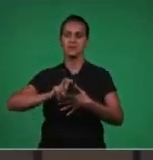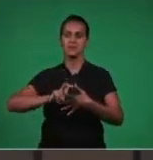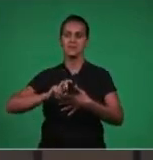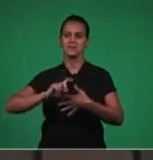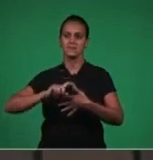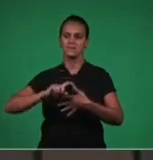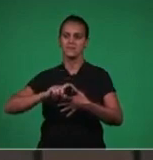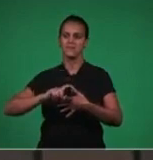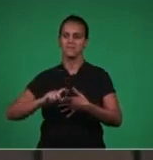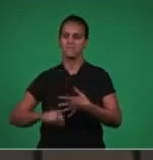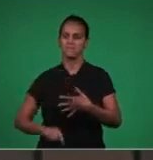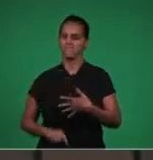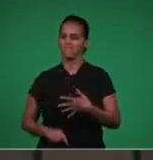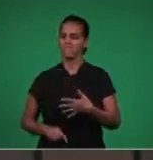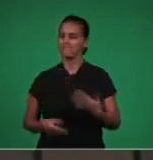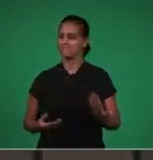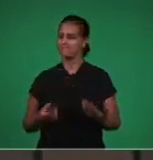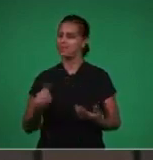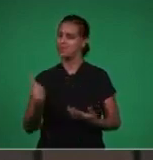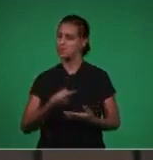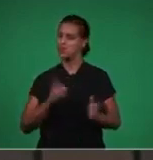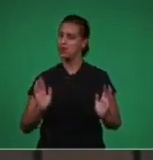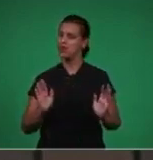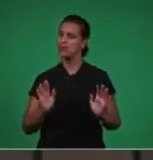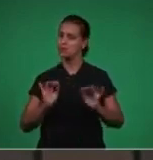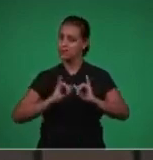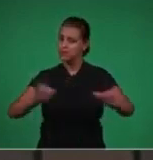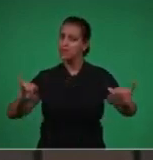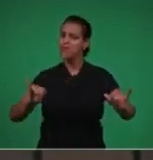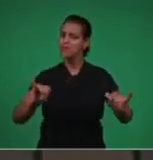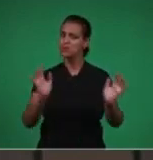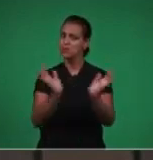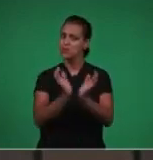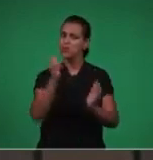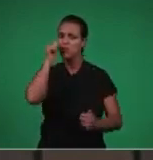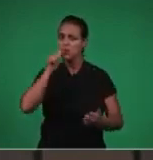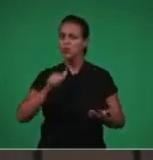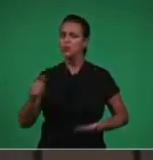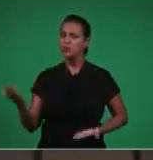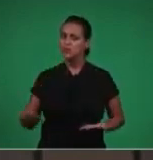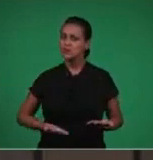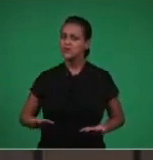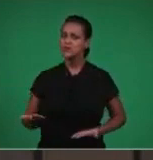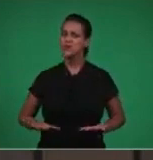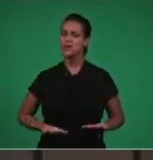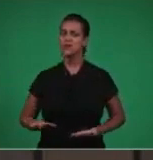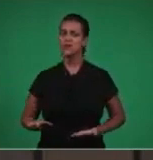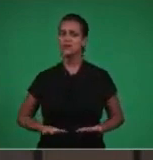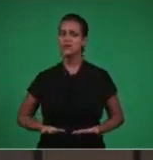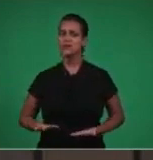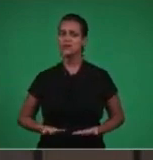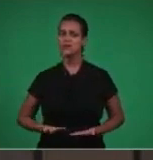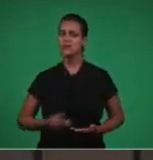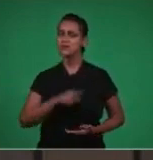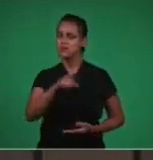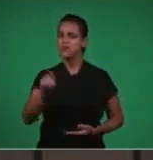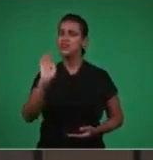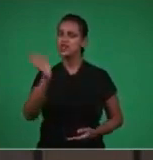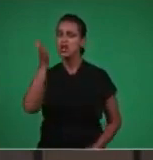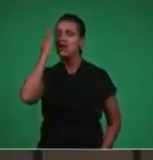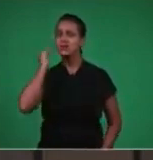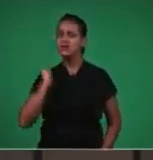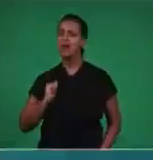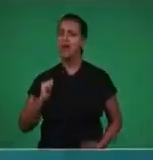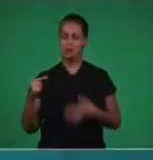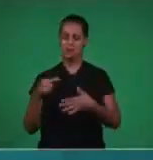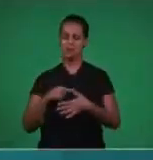Nós estamos falando para um grupo de irmãs, irmãos, pastores, que sabe o que é a quinta medida. Você vai encontrar na sua igreja